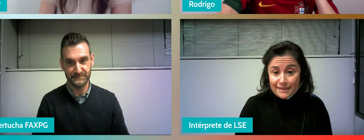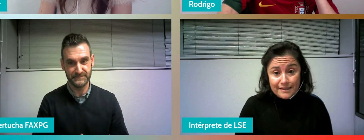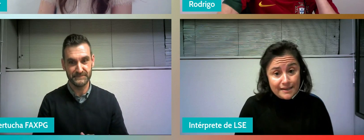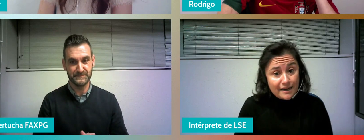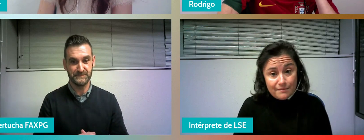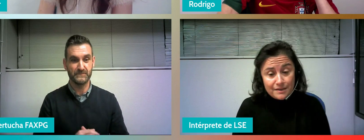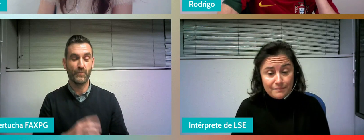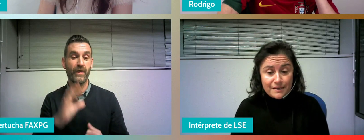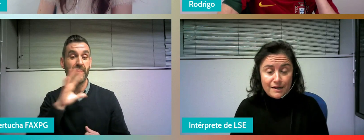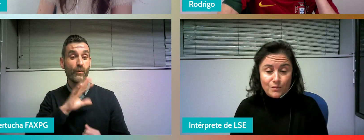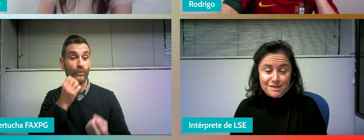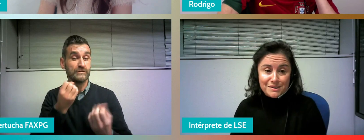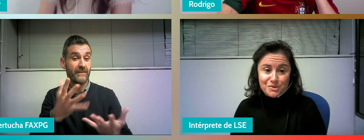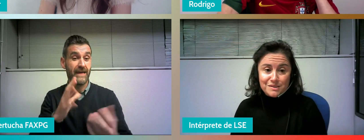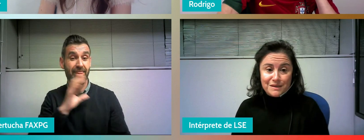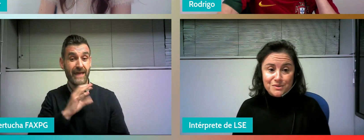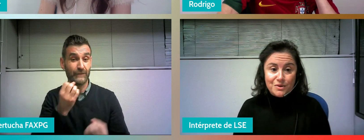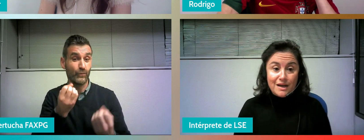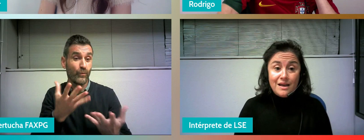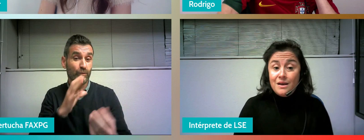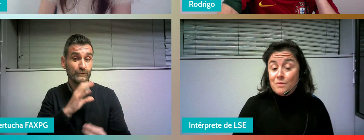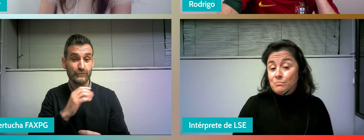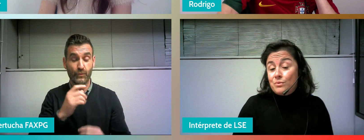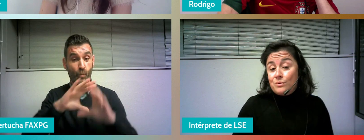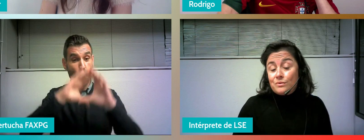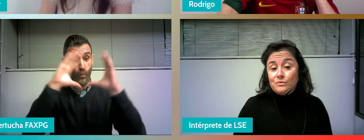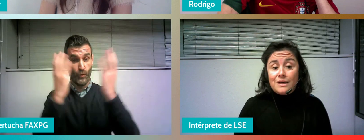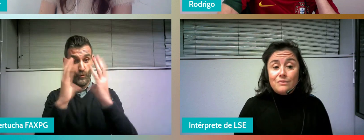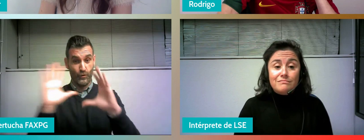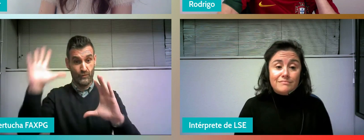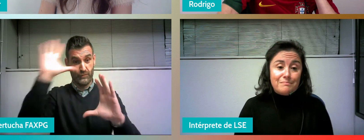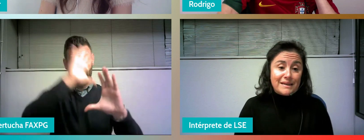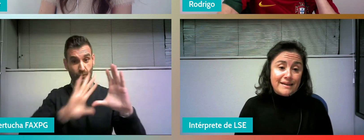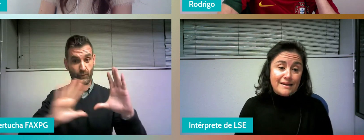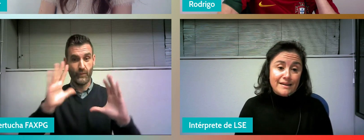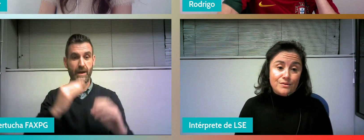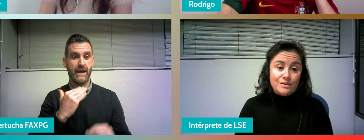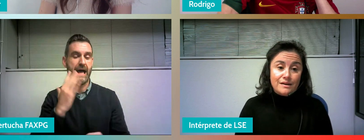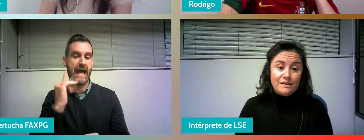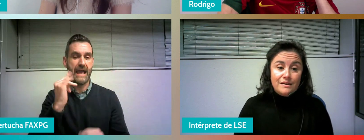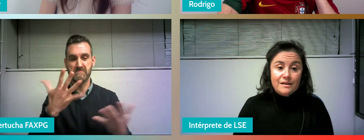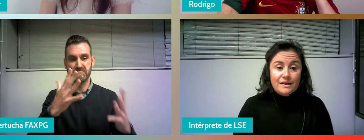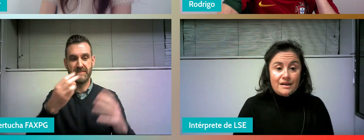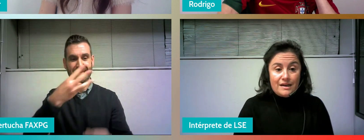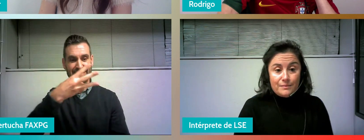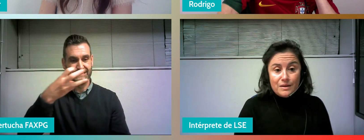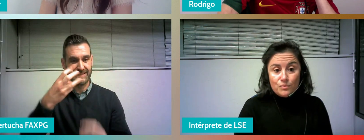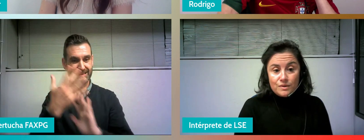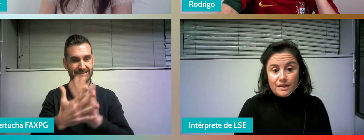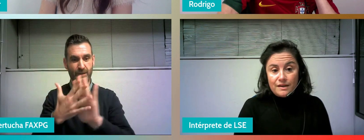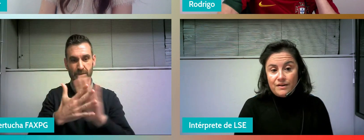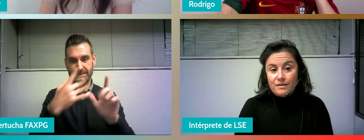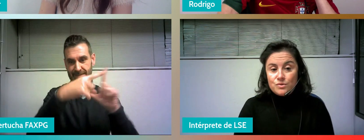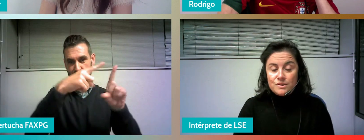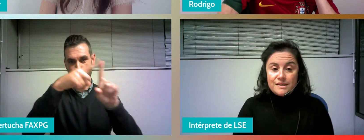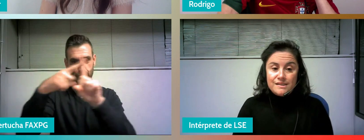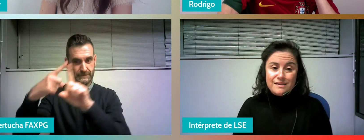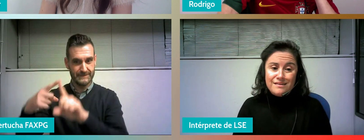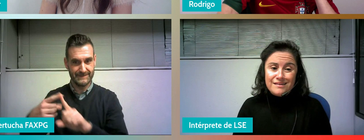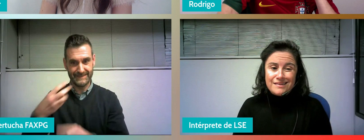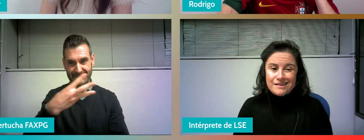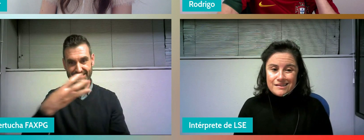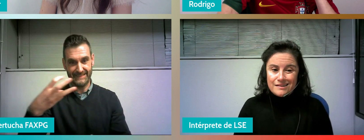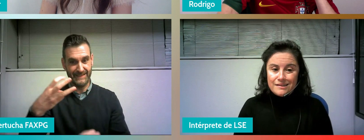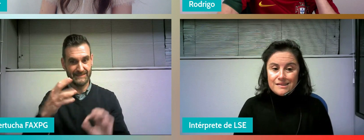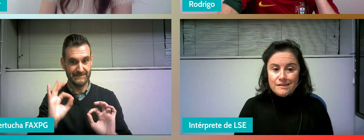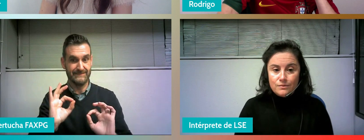tampouco me entenderiam a mim, na minha língua de sinais espanhola. Por contar uma pequena anécdota. A nivel mundial, falamos da existencia